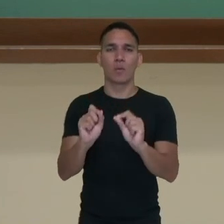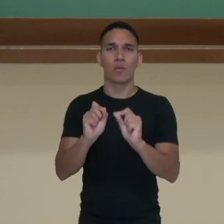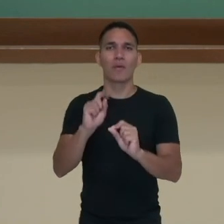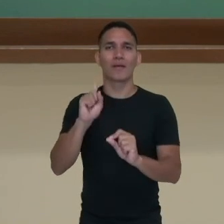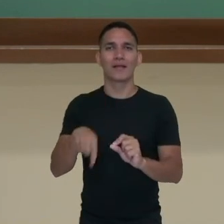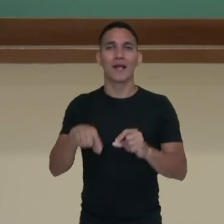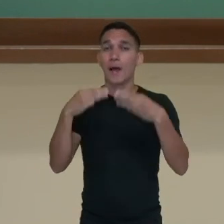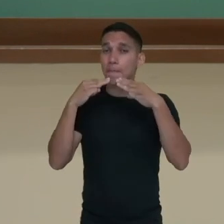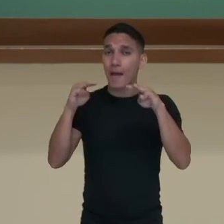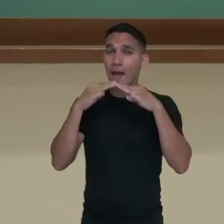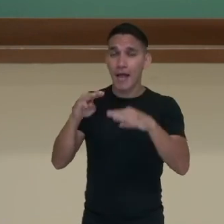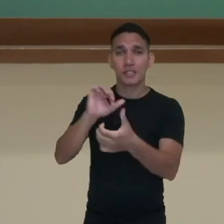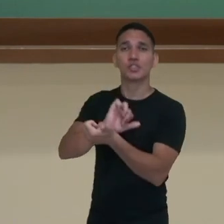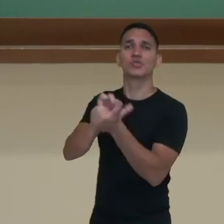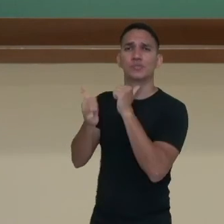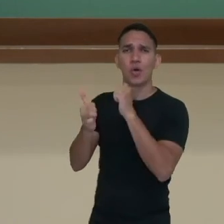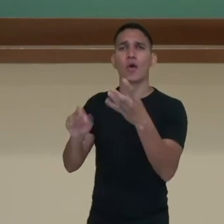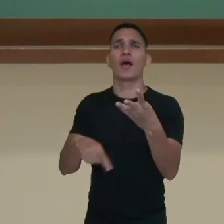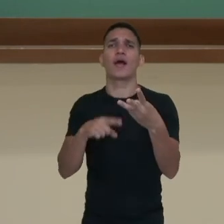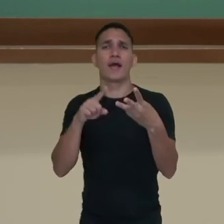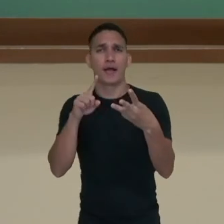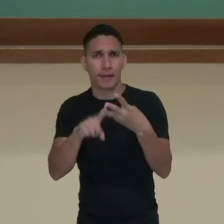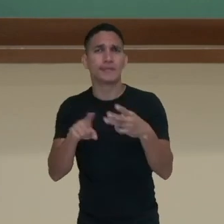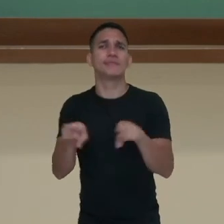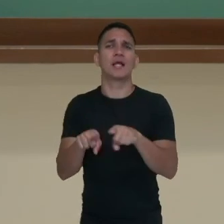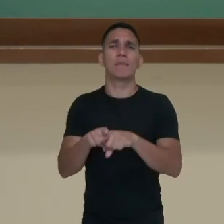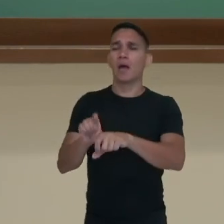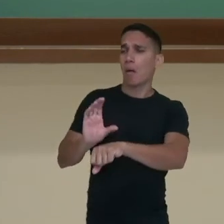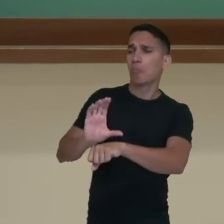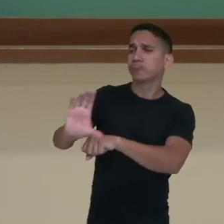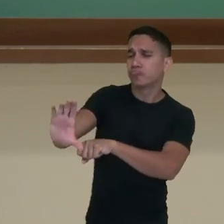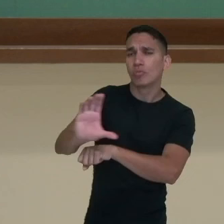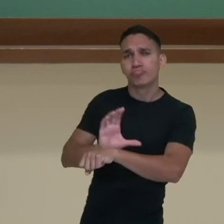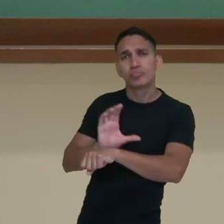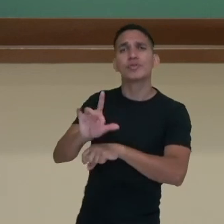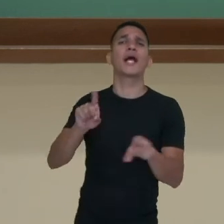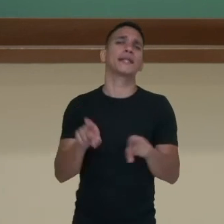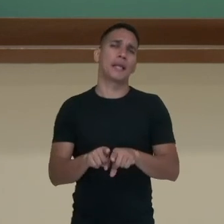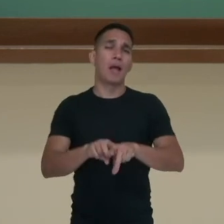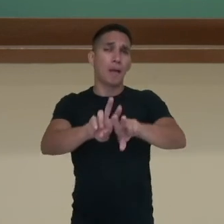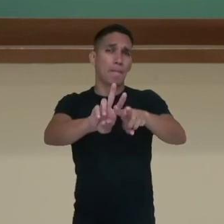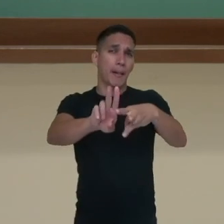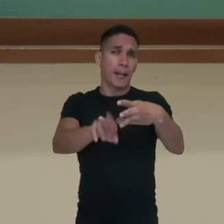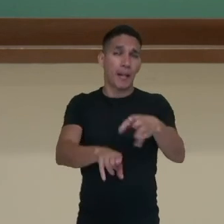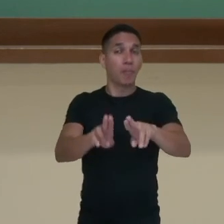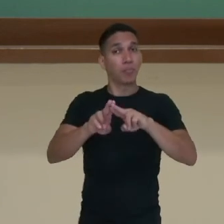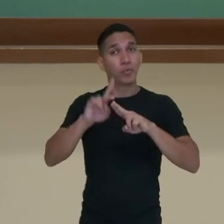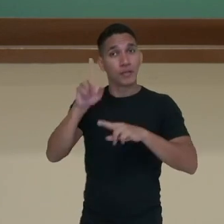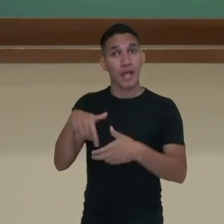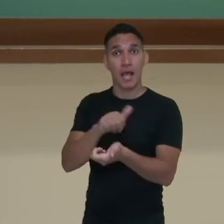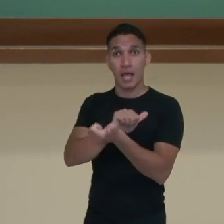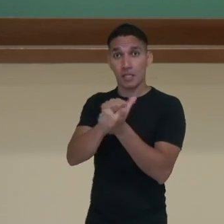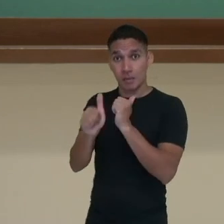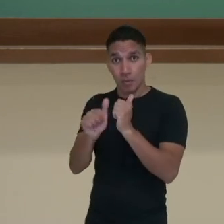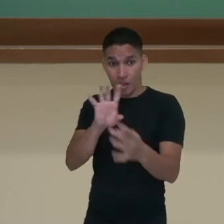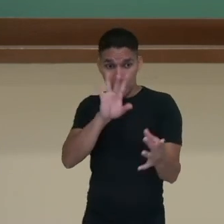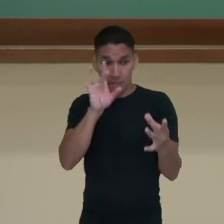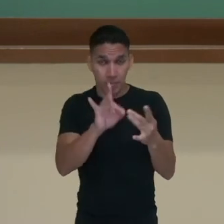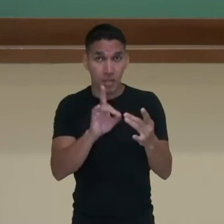do marketing esportivo, através dos patrocínios, né? Então é um esporte que além da